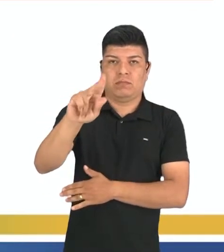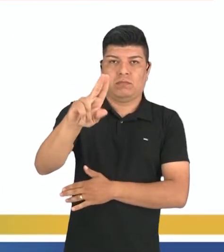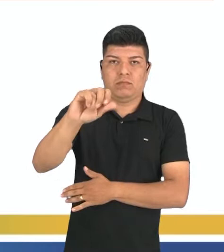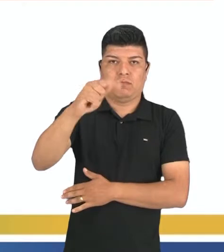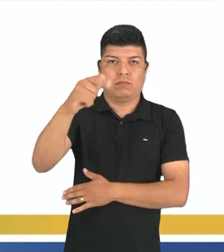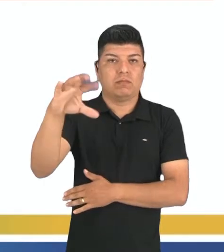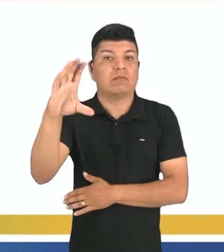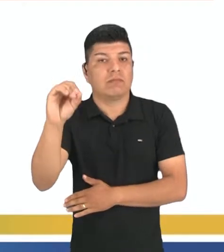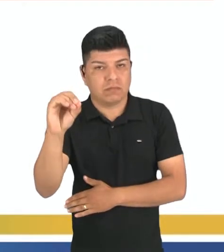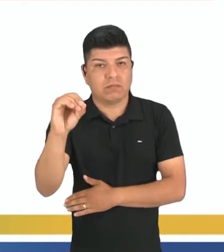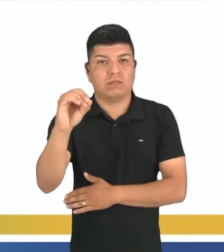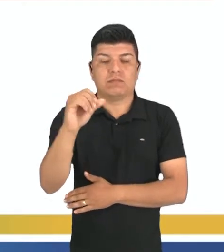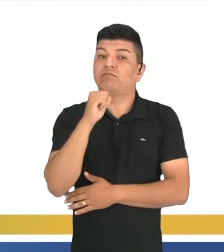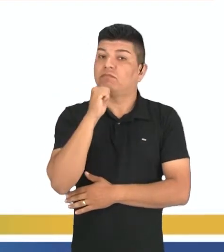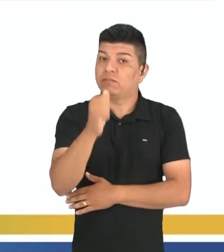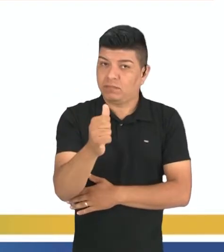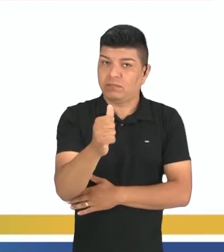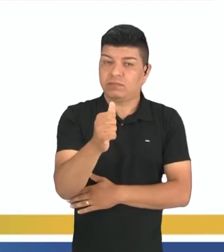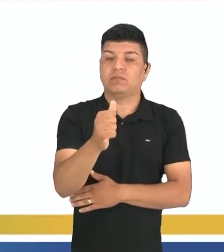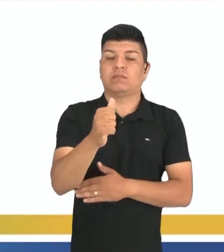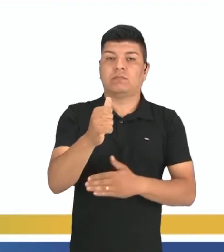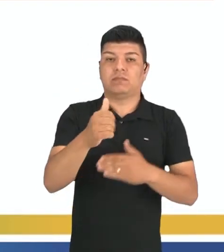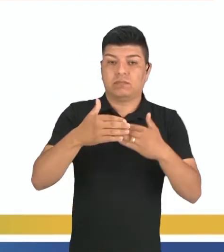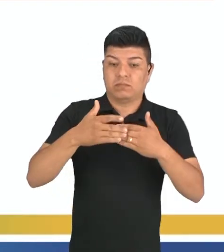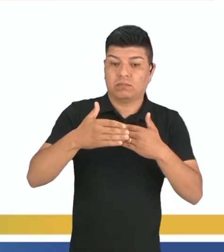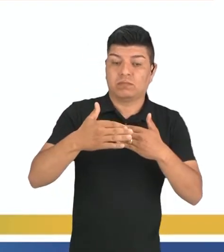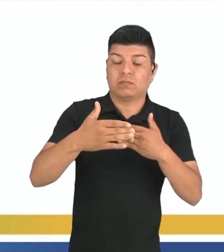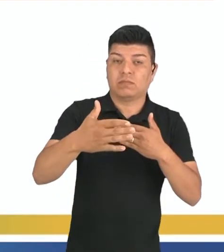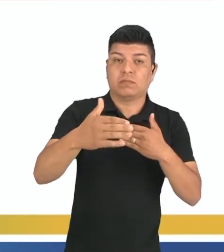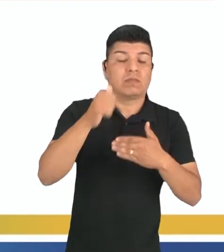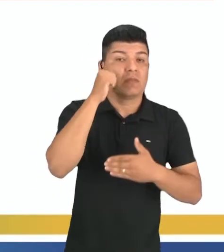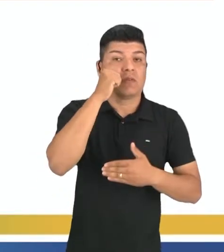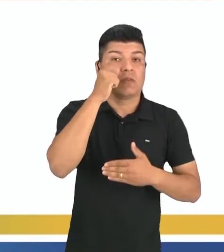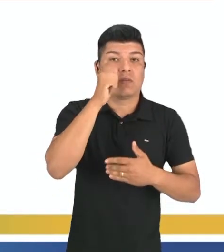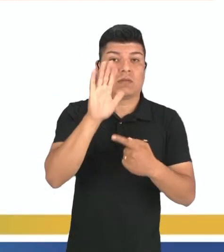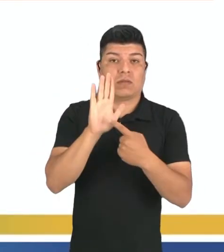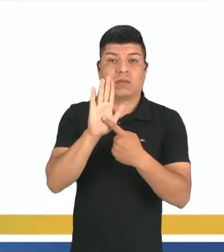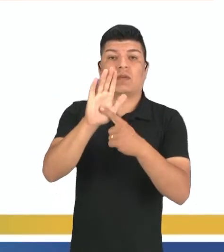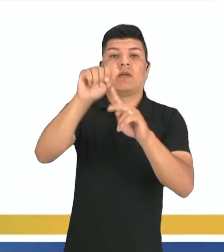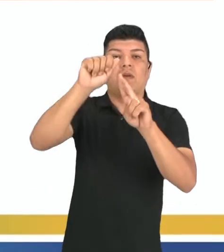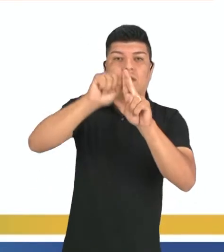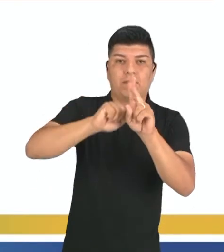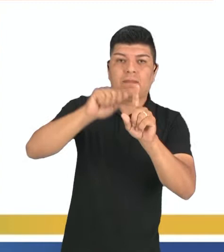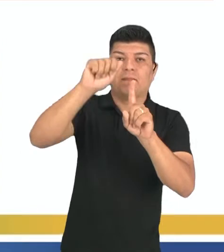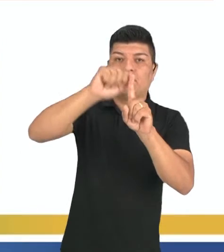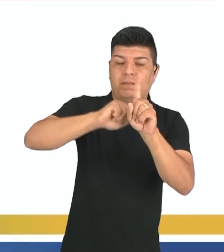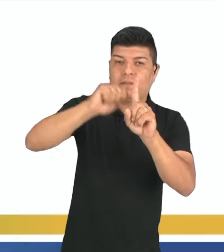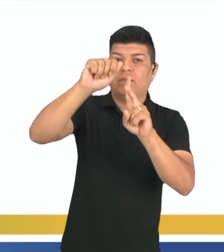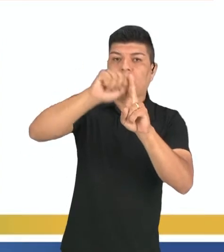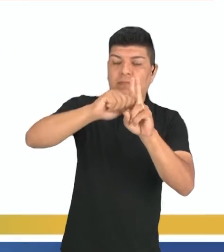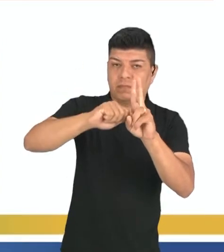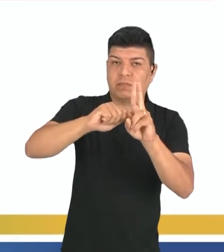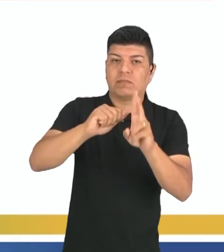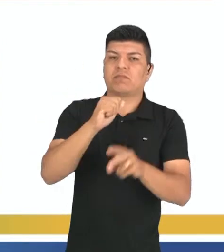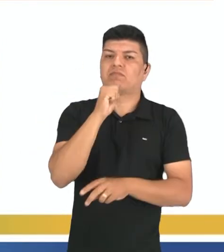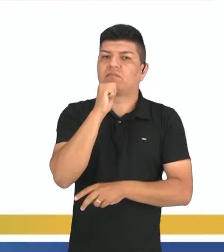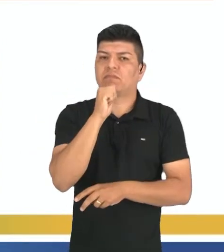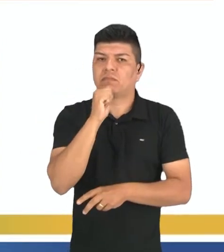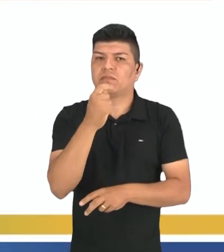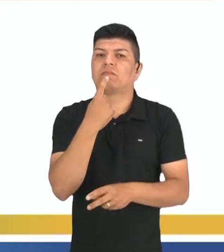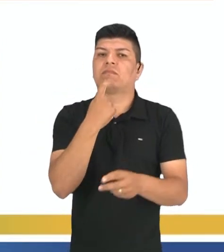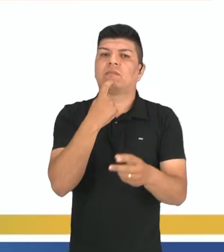Então, a partir da puberdade, as mulheres elas começam a apresentar mensalmente um sangramento que nós denominamos